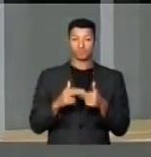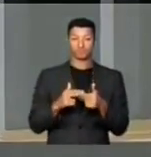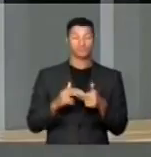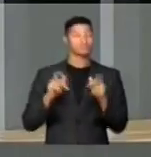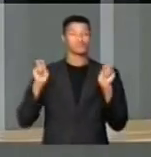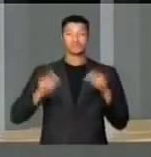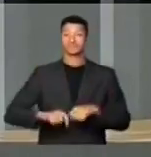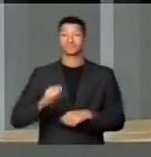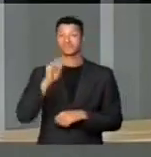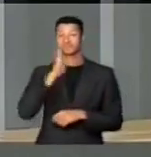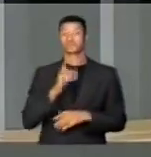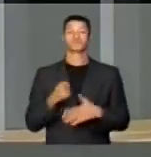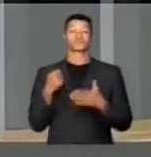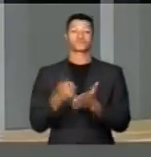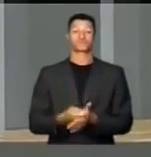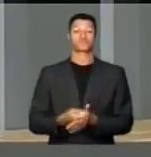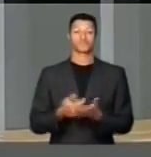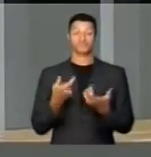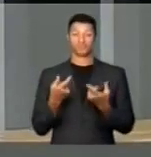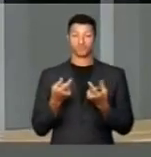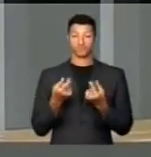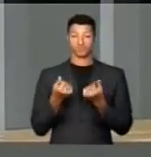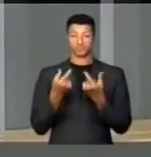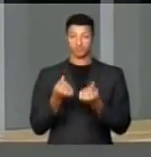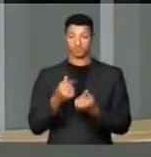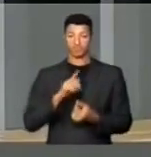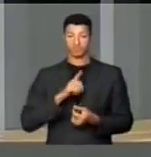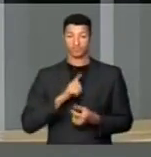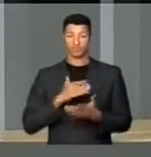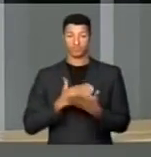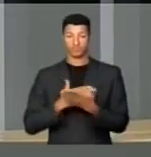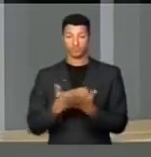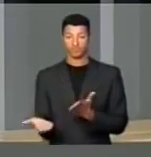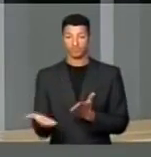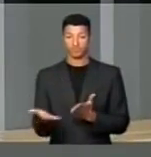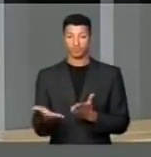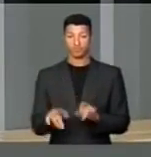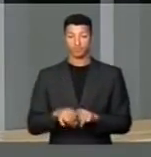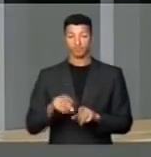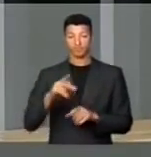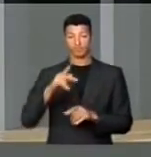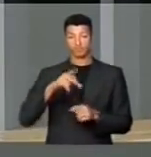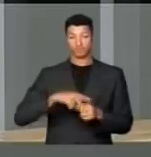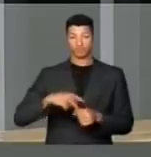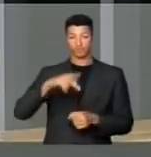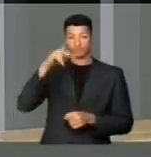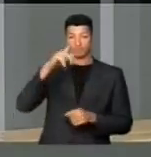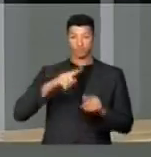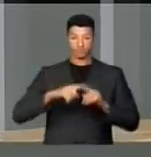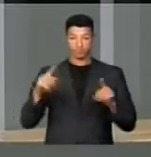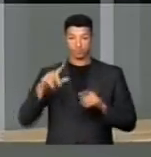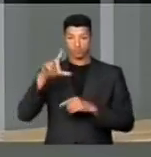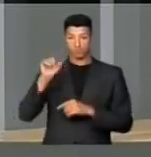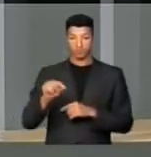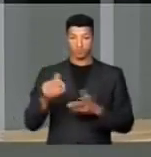basta o Brasil pagar o preço de ter perdido praticamente a Petrobras. Mais do que